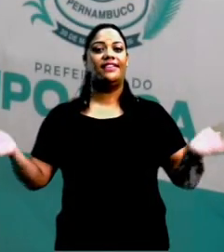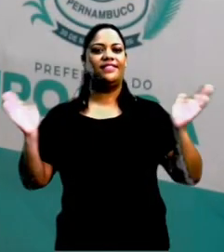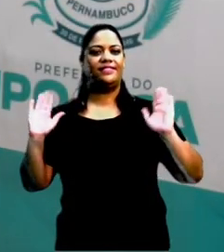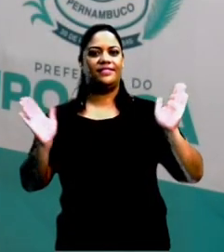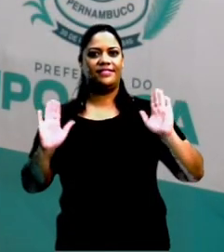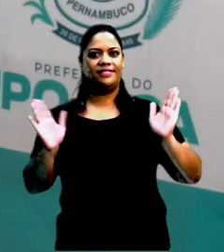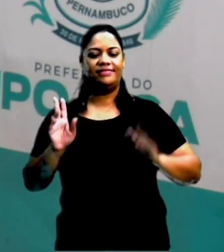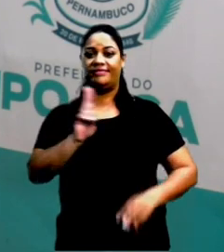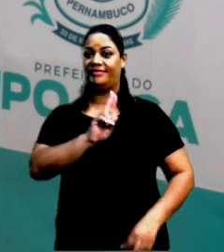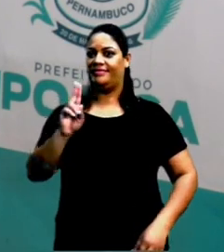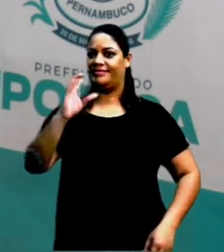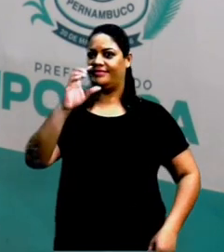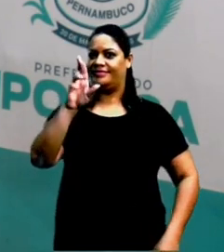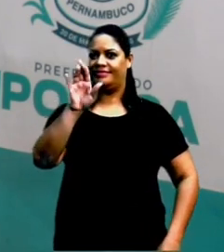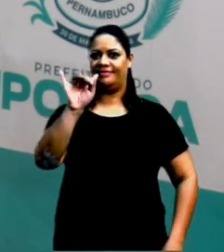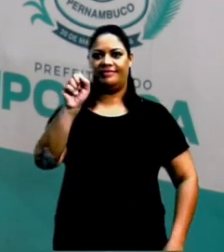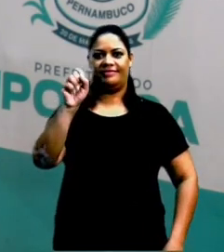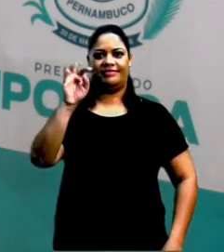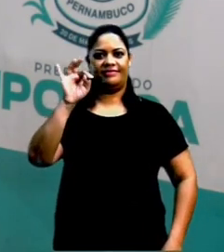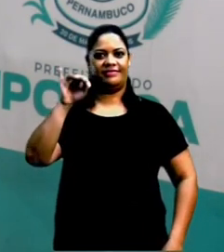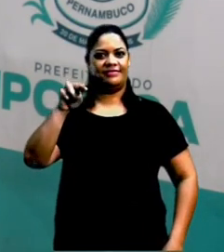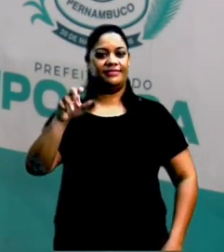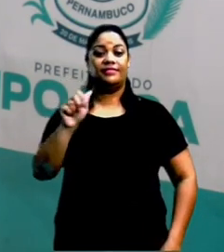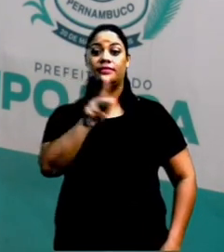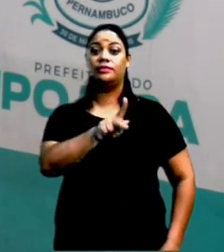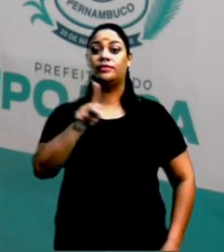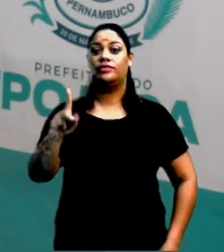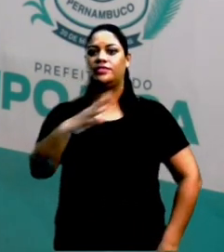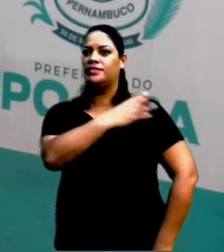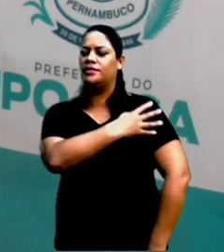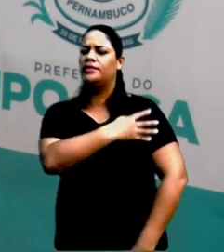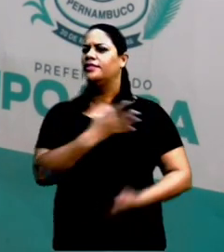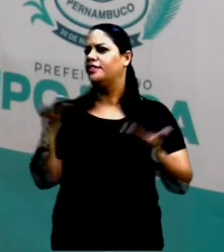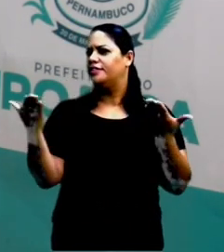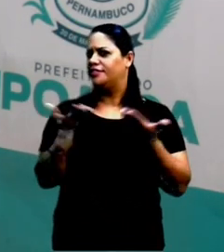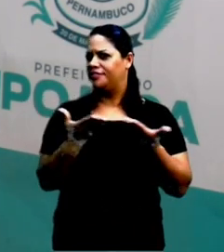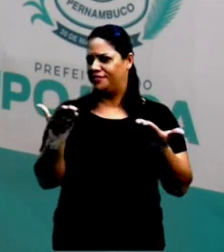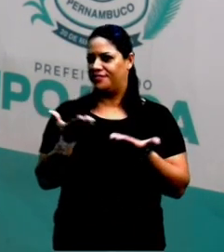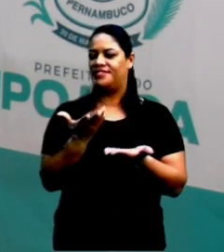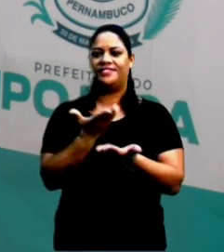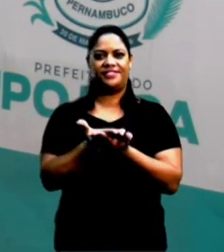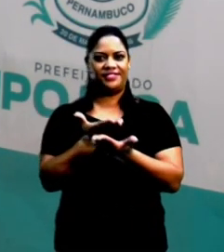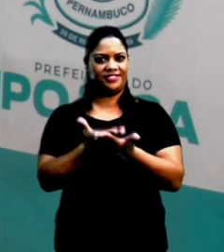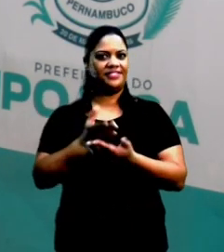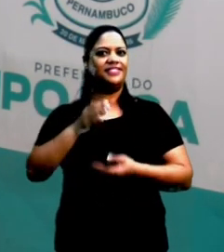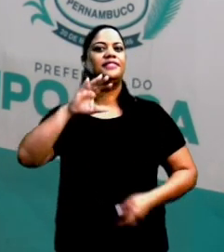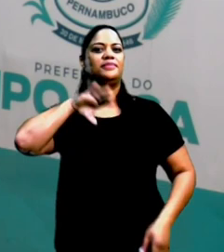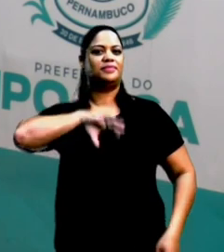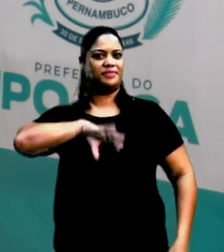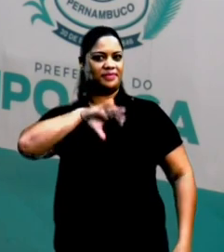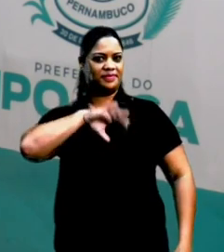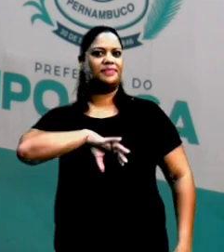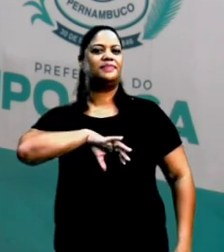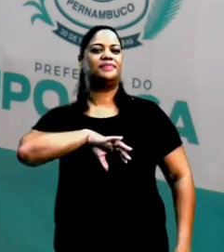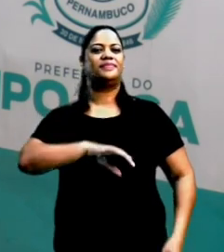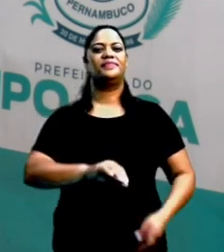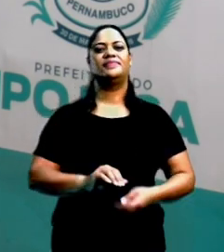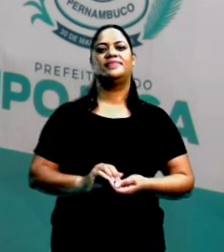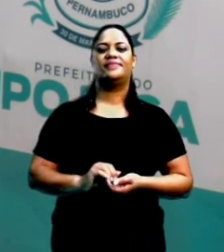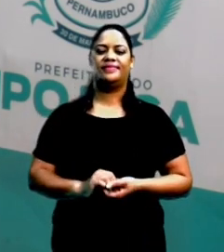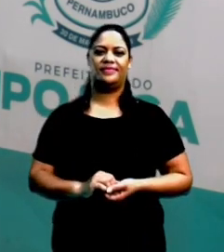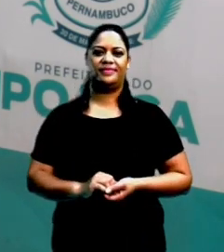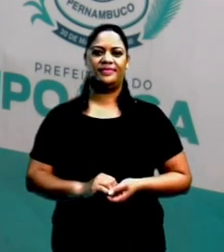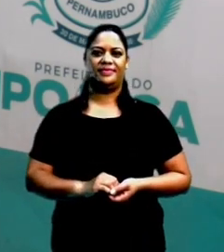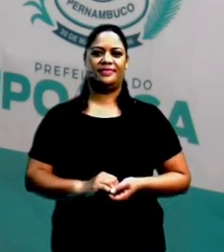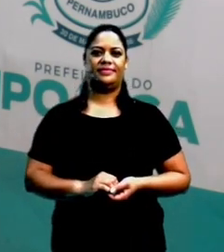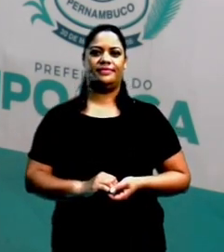Olá, meu nome é Cristina Chagas, sou professora do quarto ano e hoje nós vamos para a nossa aula de língua